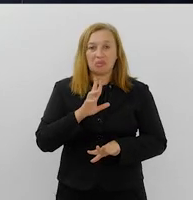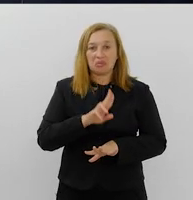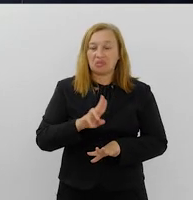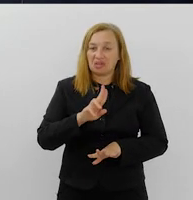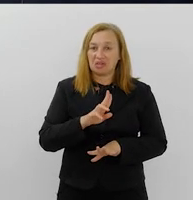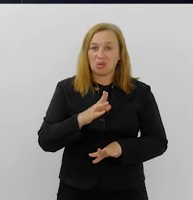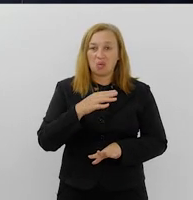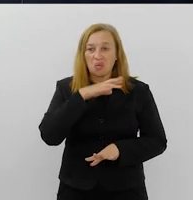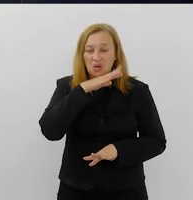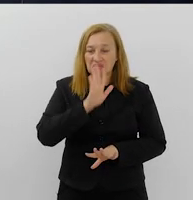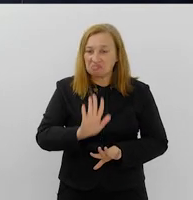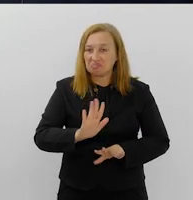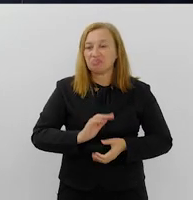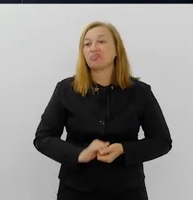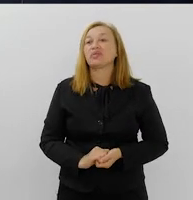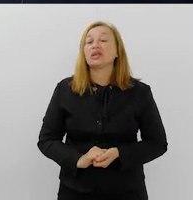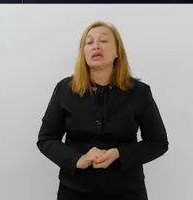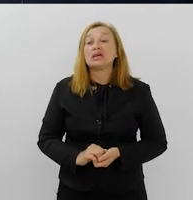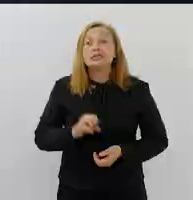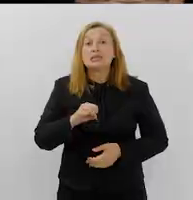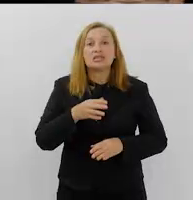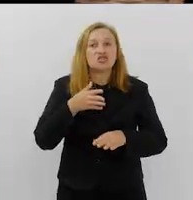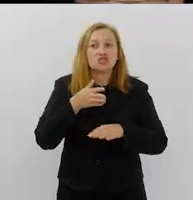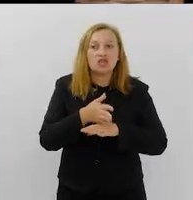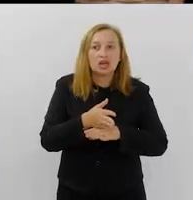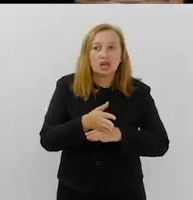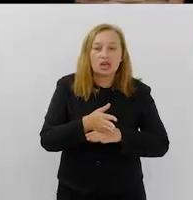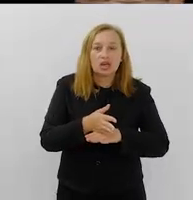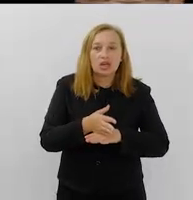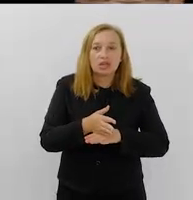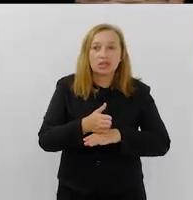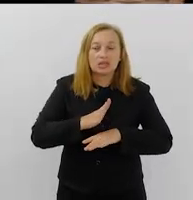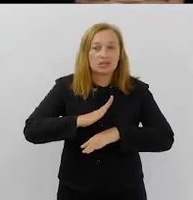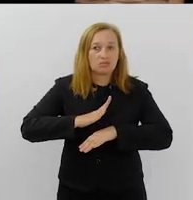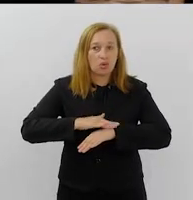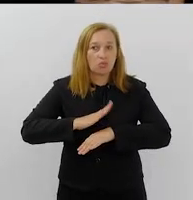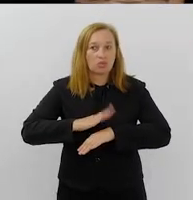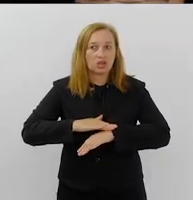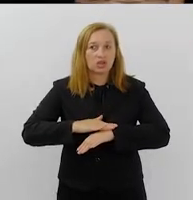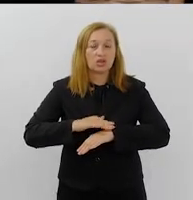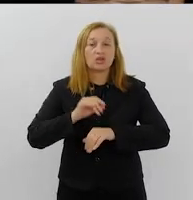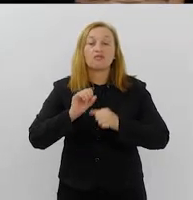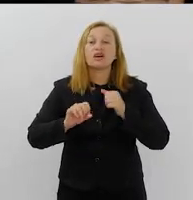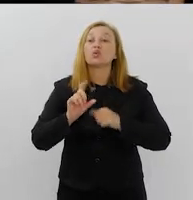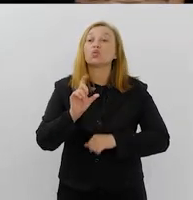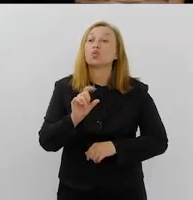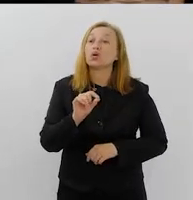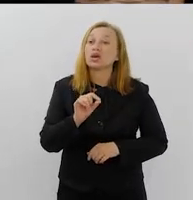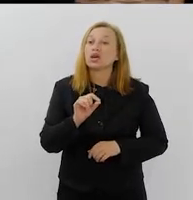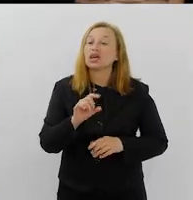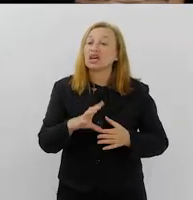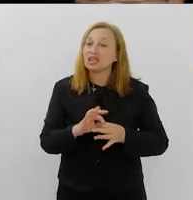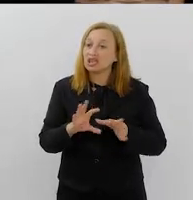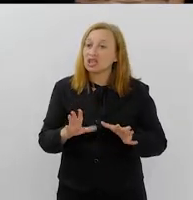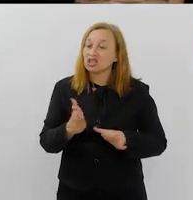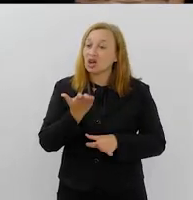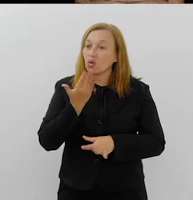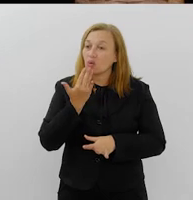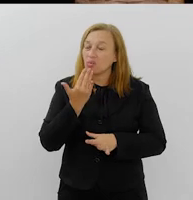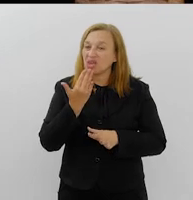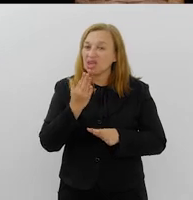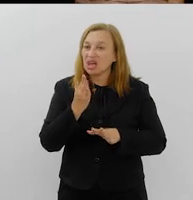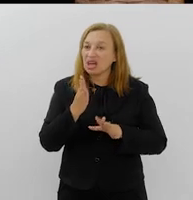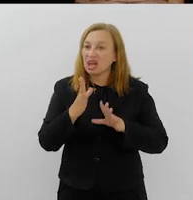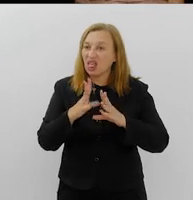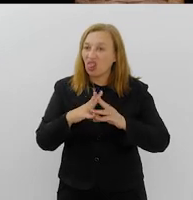mais, não vai servir mais. Se chega nesse ponto, o que que vocês fazem? Vocês deixam o